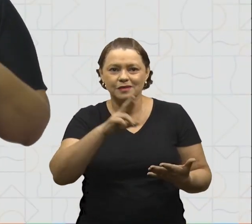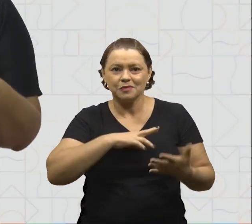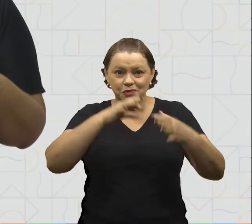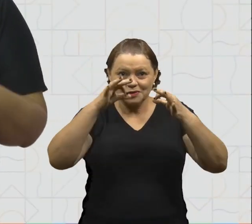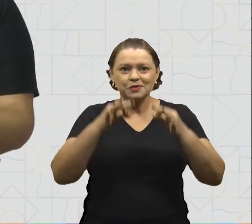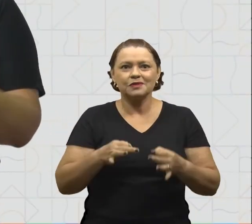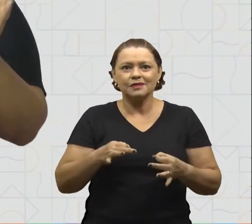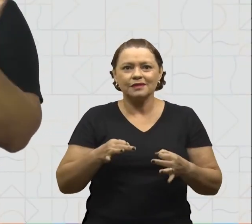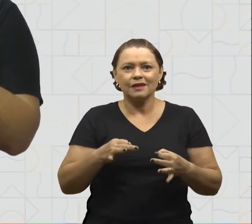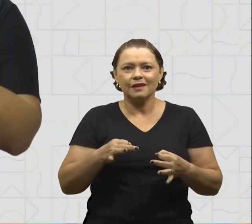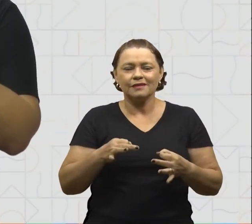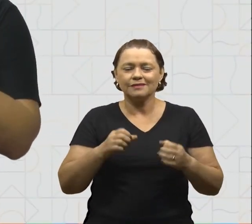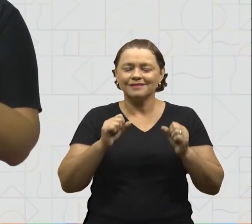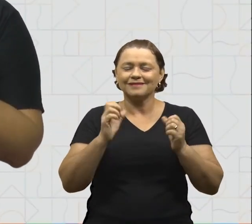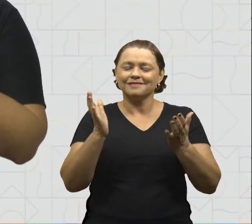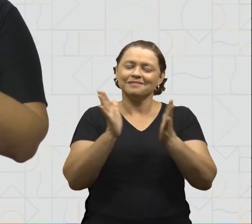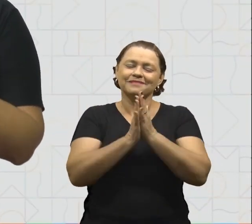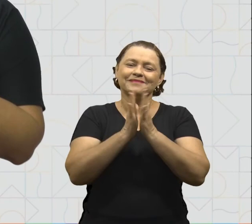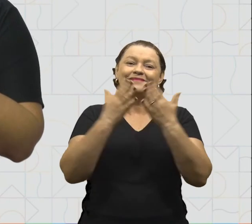Se você acertou,